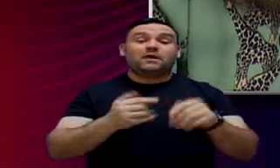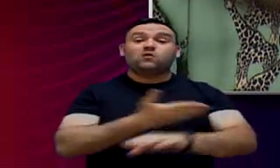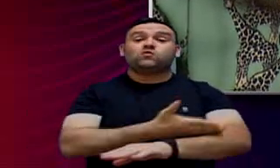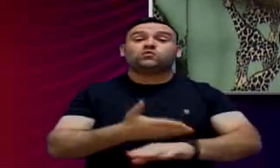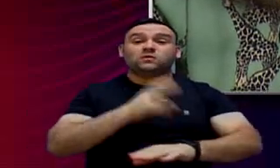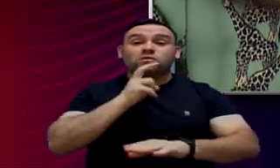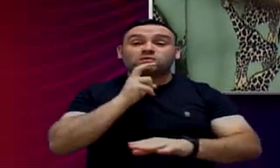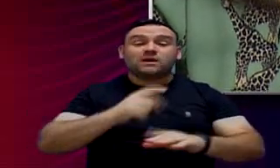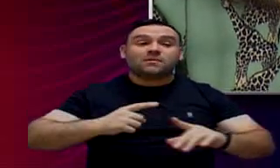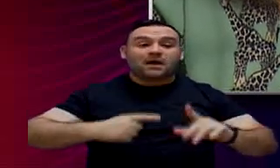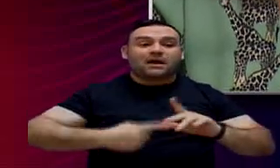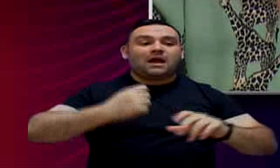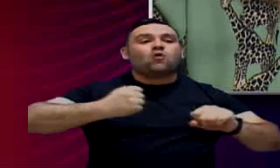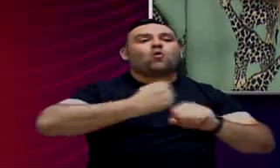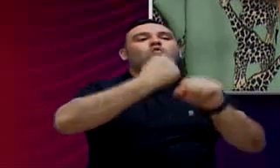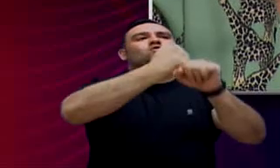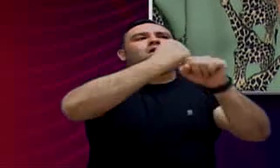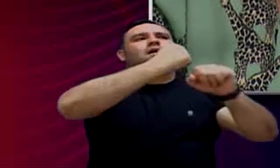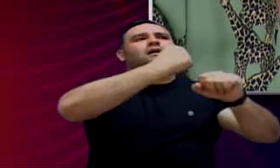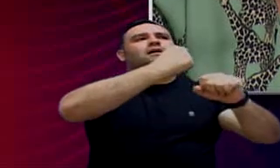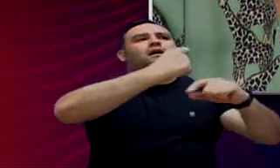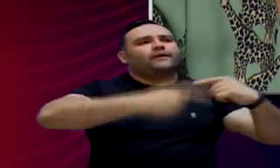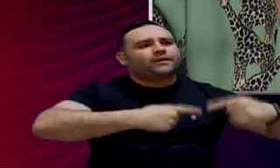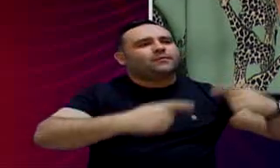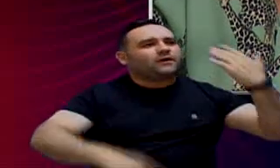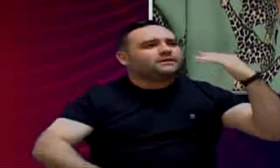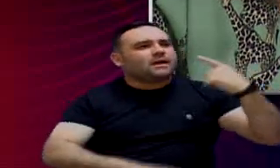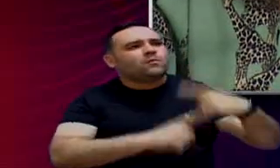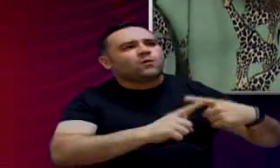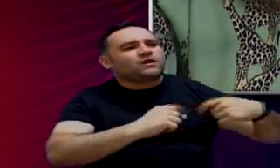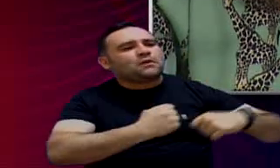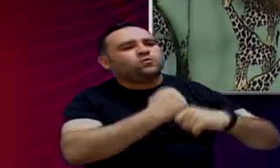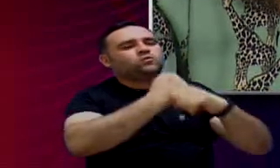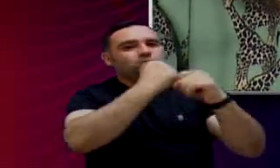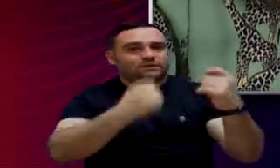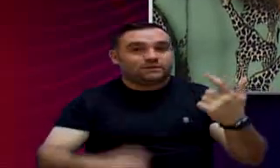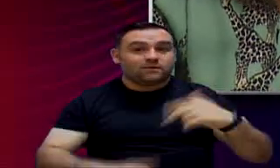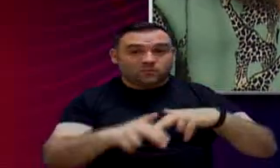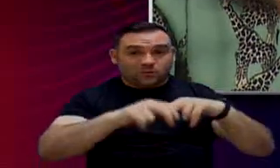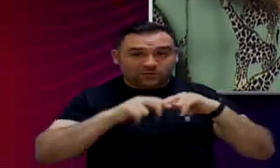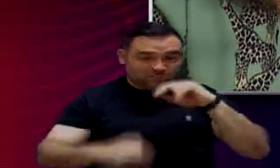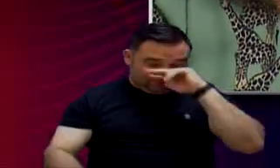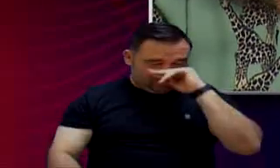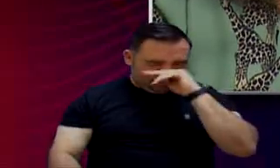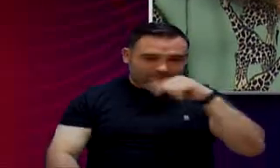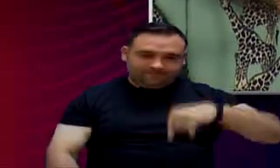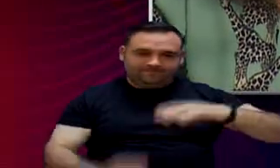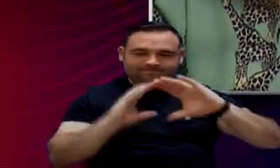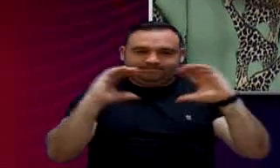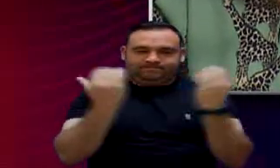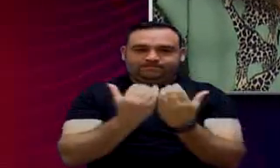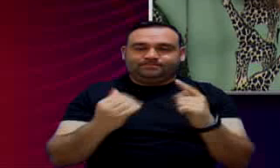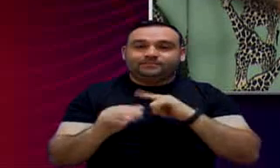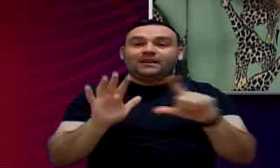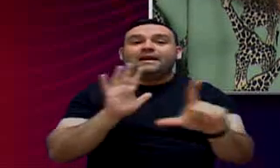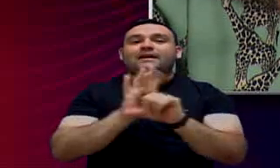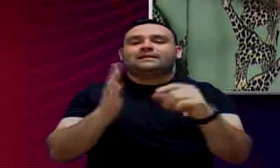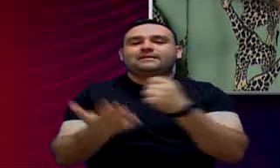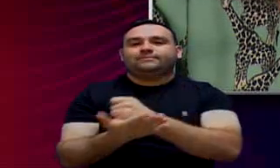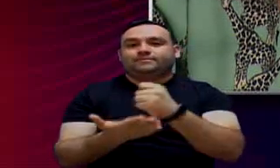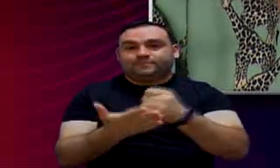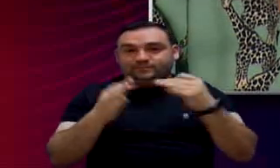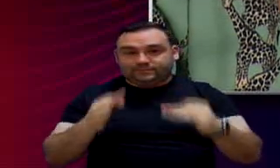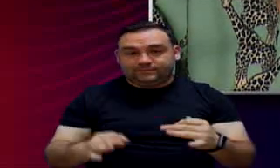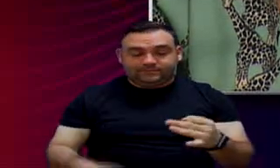Sorocabano primeiro construir depois entender o porquê que ele construiu é por isso que existe e sai daqui da casa a lei da legalização